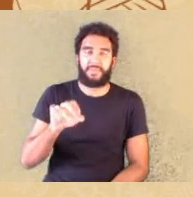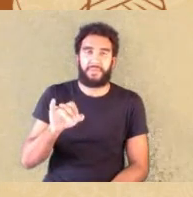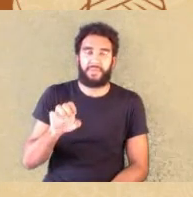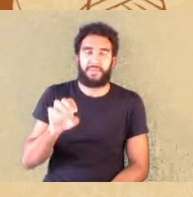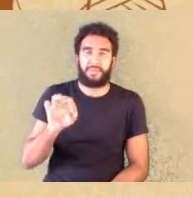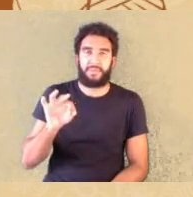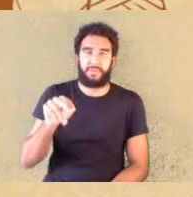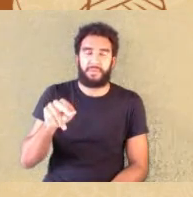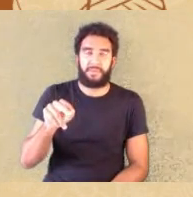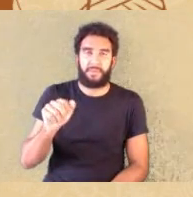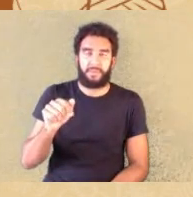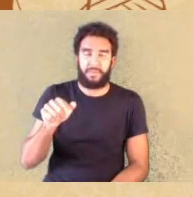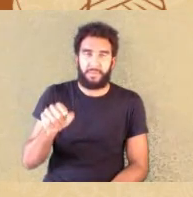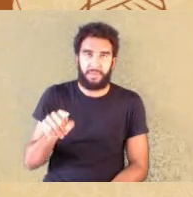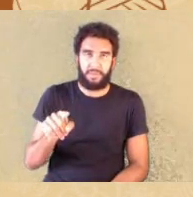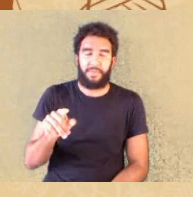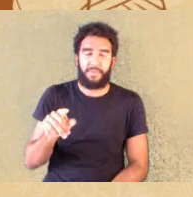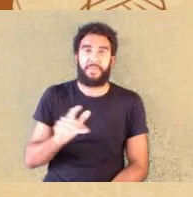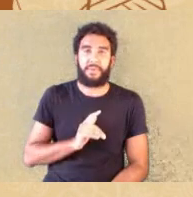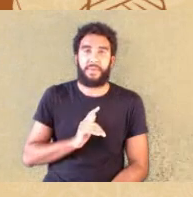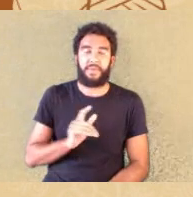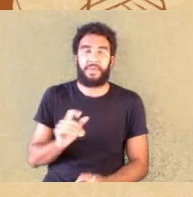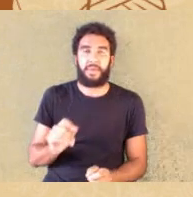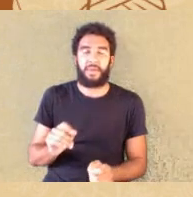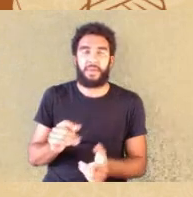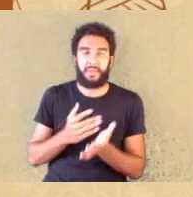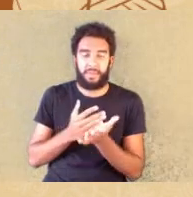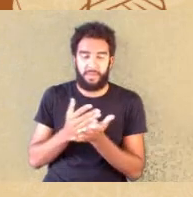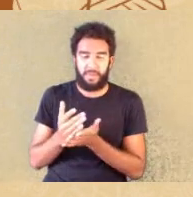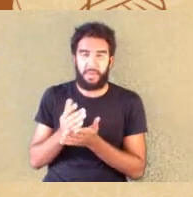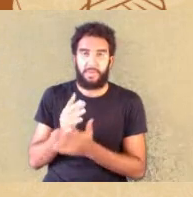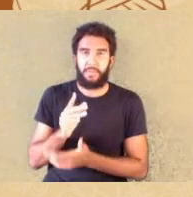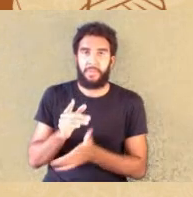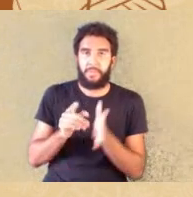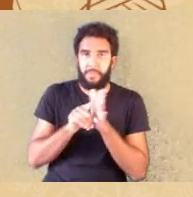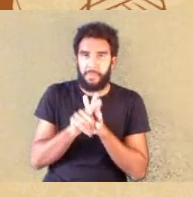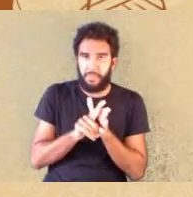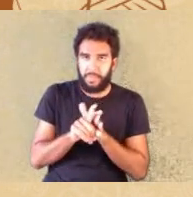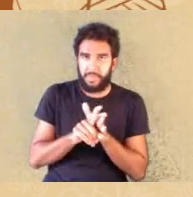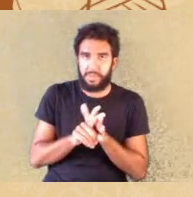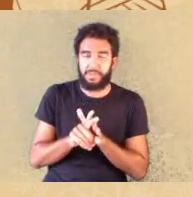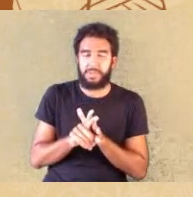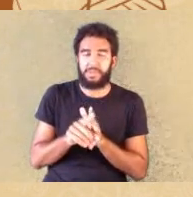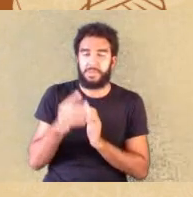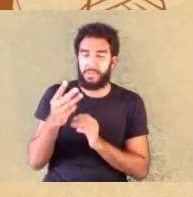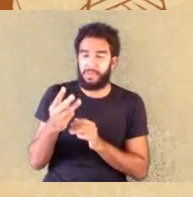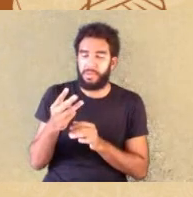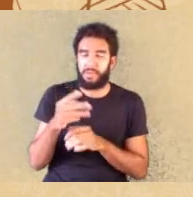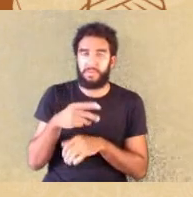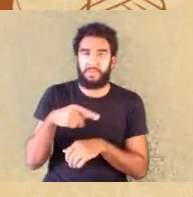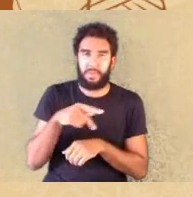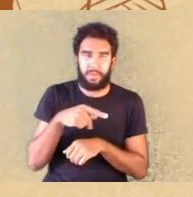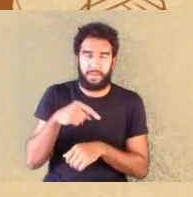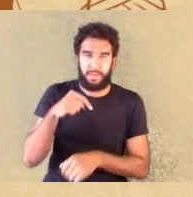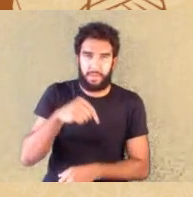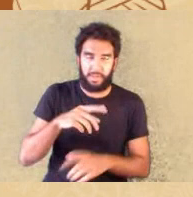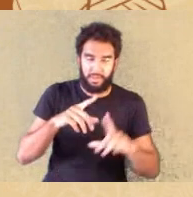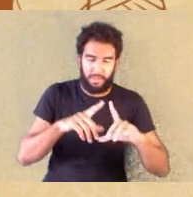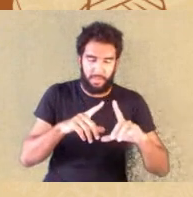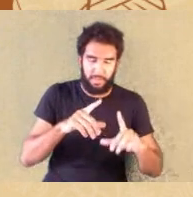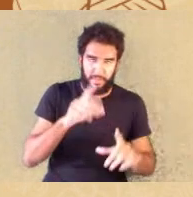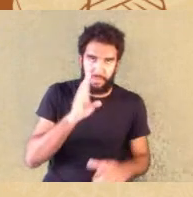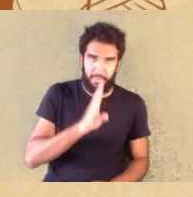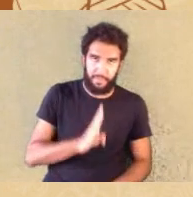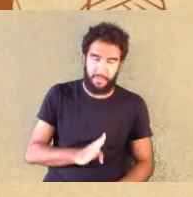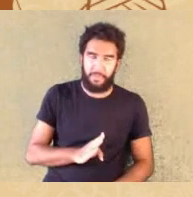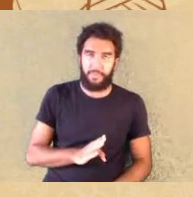Agora estamos numa etapa que estamos começando a pesquisa com foco em 3 países. Aqui no Brasil, no Quênia